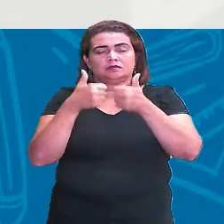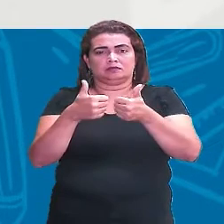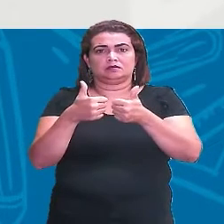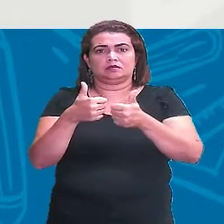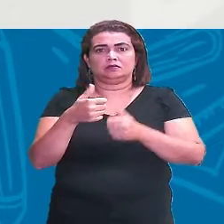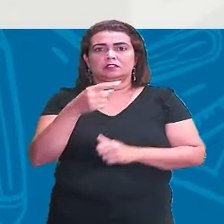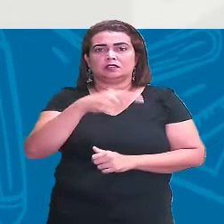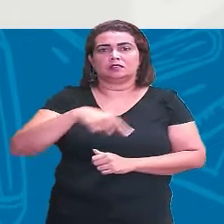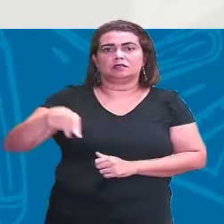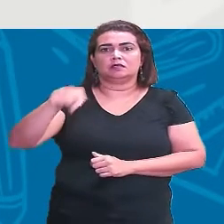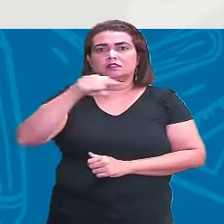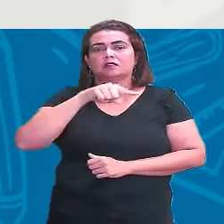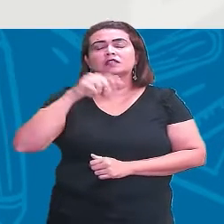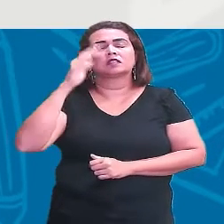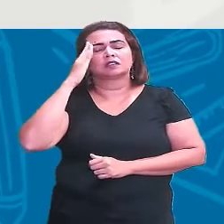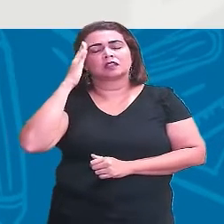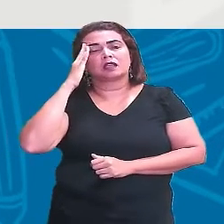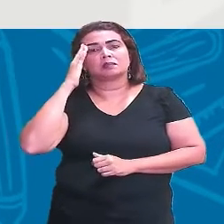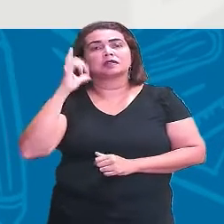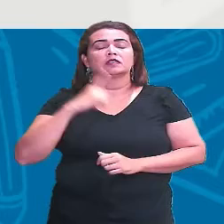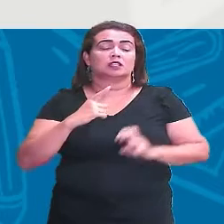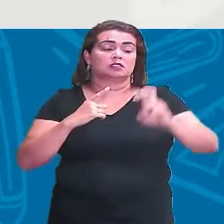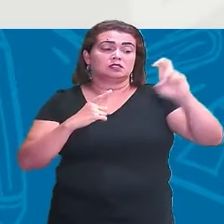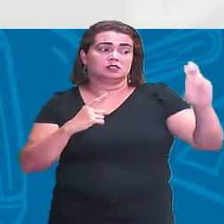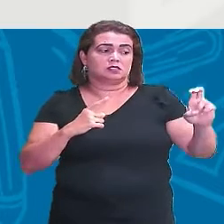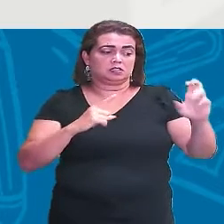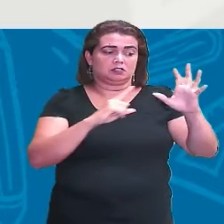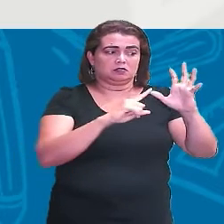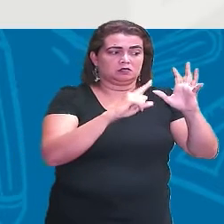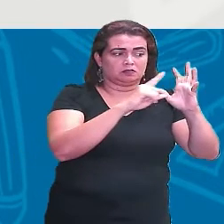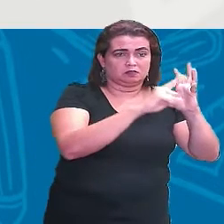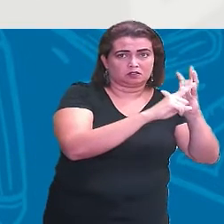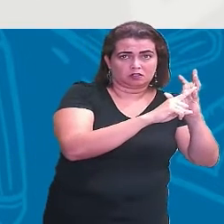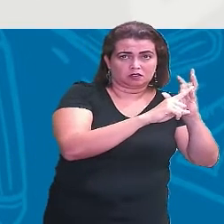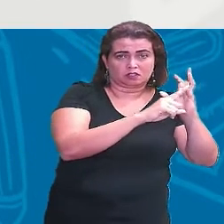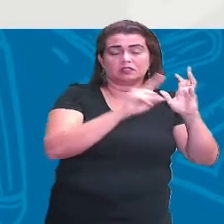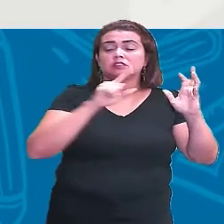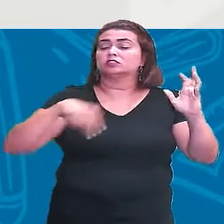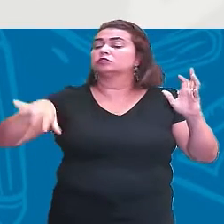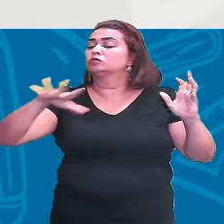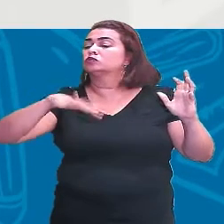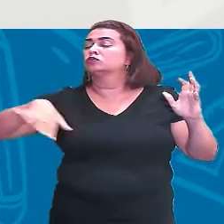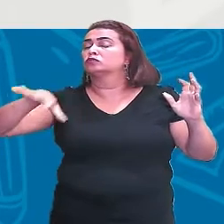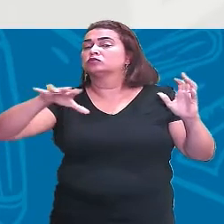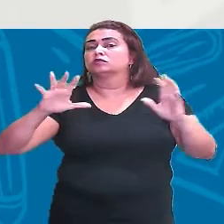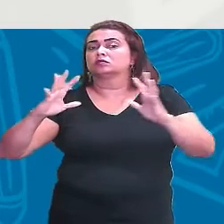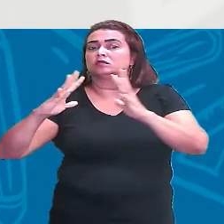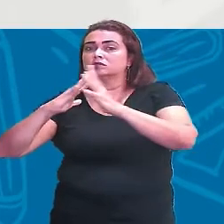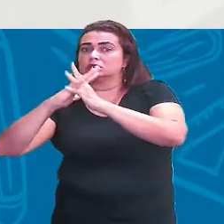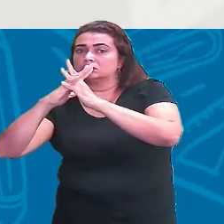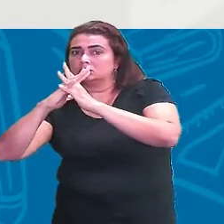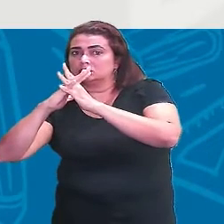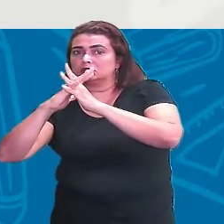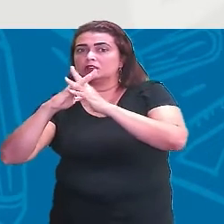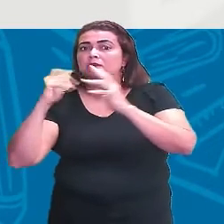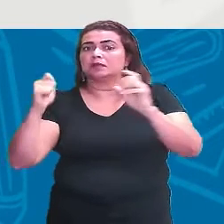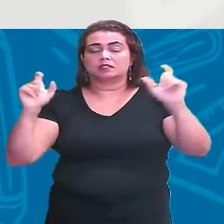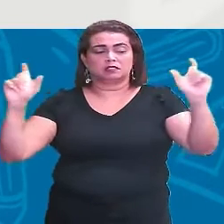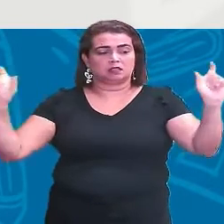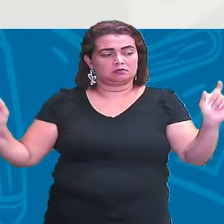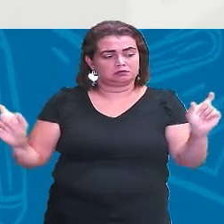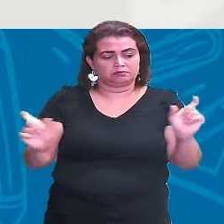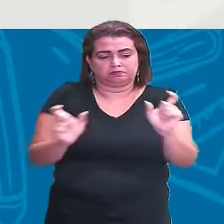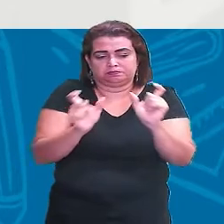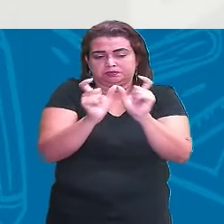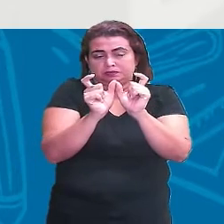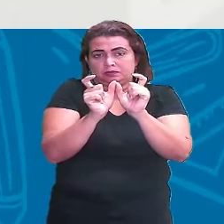já sabem. Temos as vogais e as consoantes. E uma precisa da outra para a gente formar o quê? Unir e formar